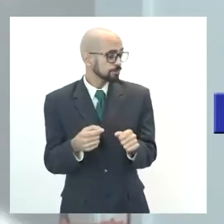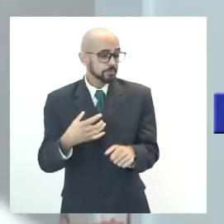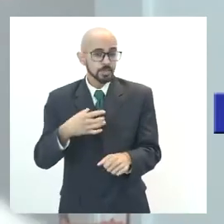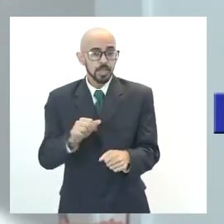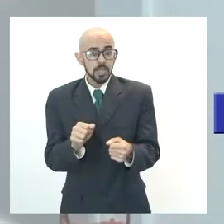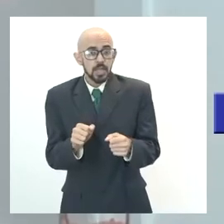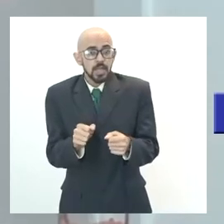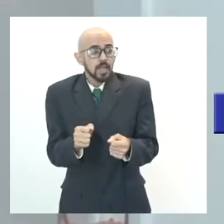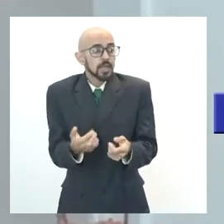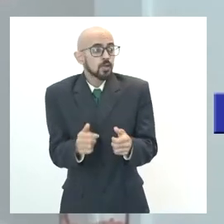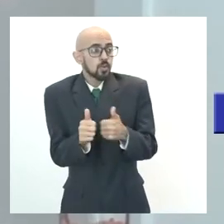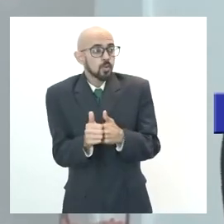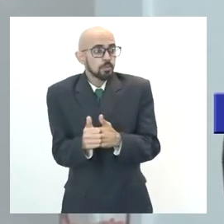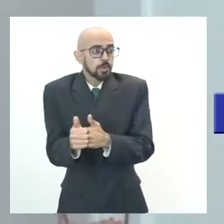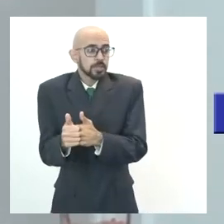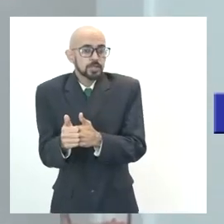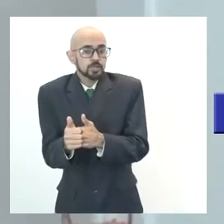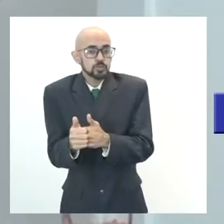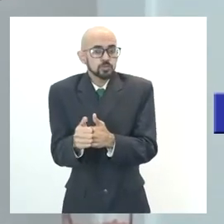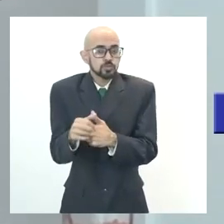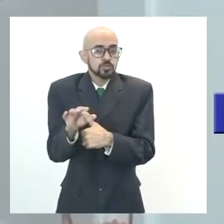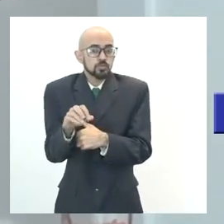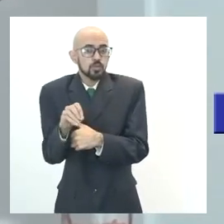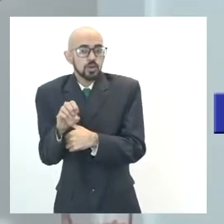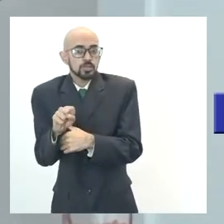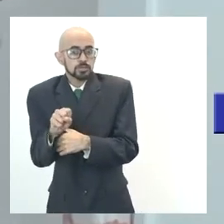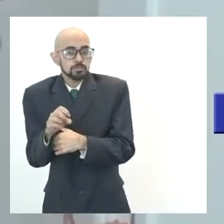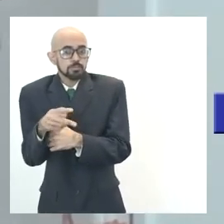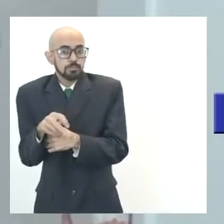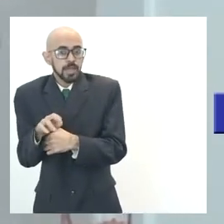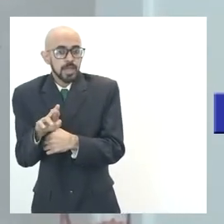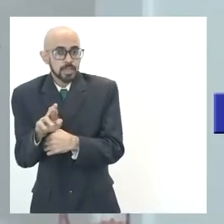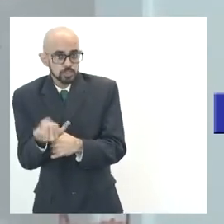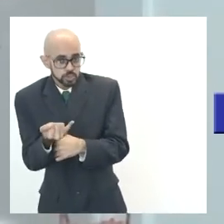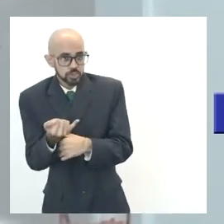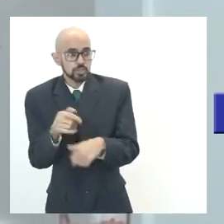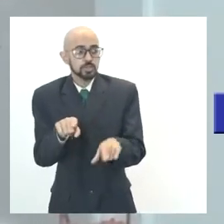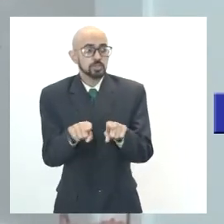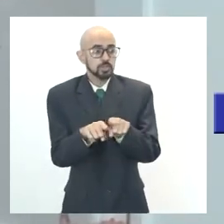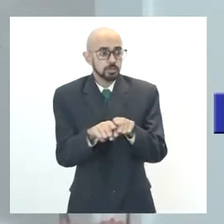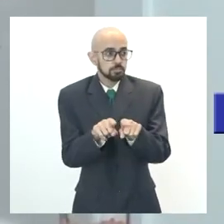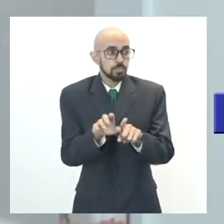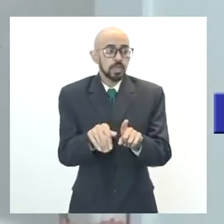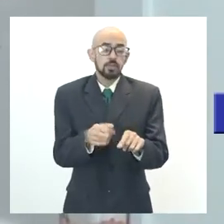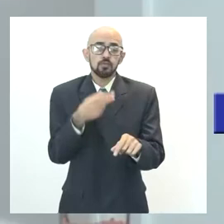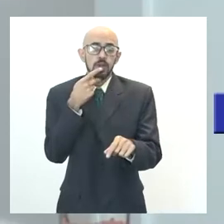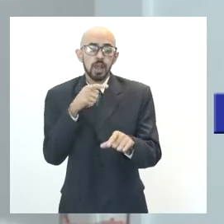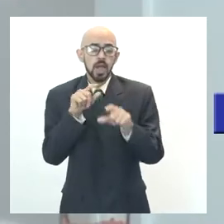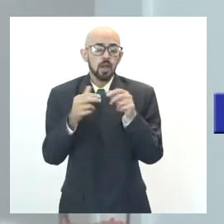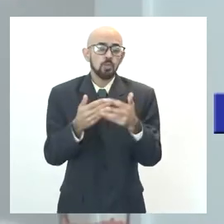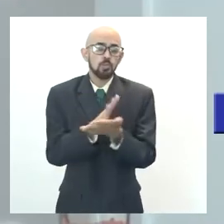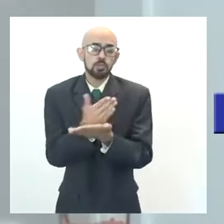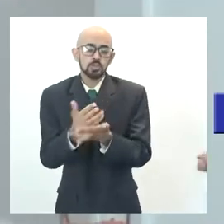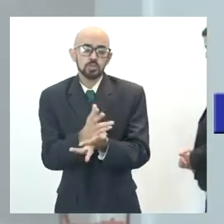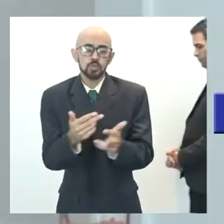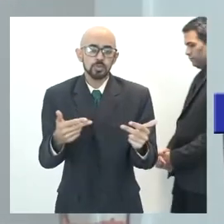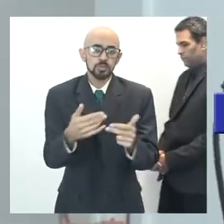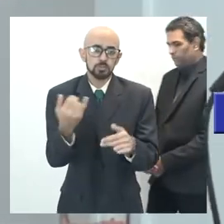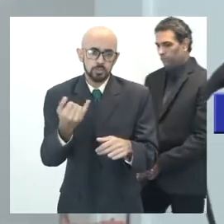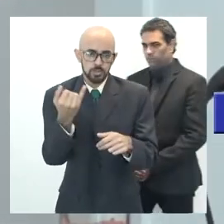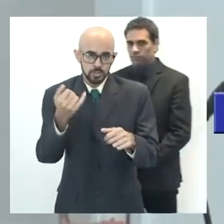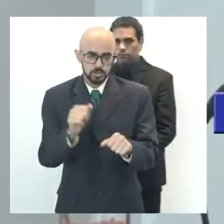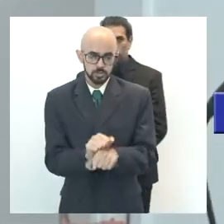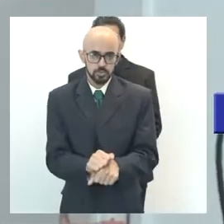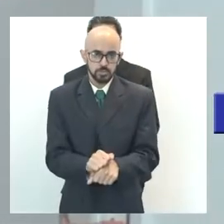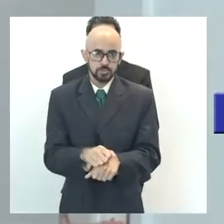inclusive companheiros que são do Forte perde também e eu queria ressaltar algumas coisas né ao longo dos